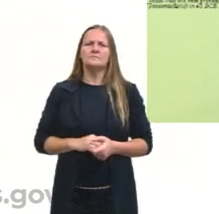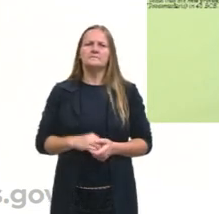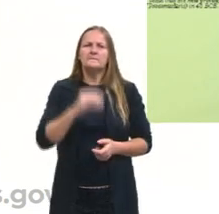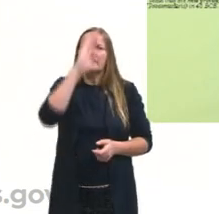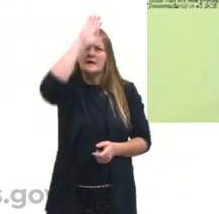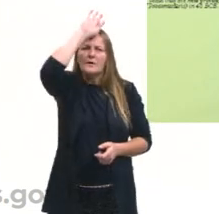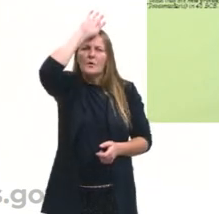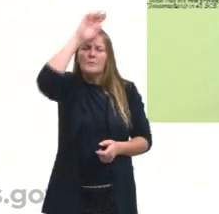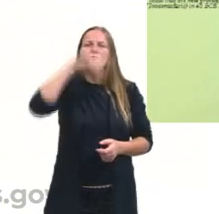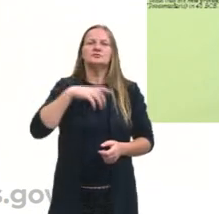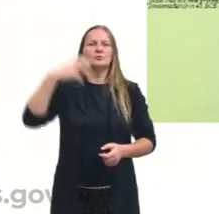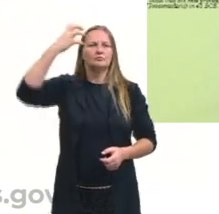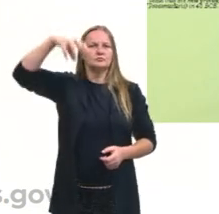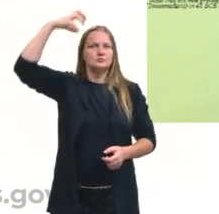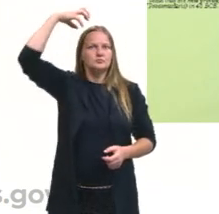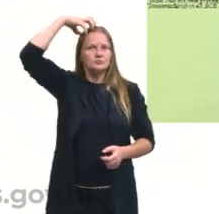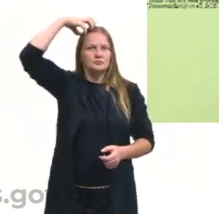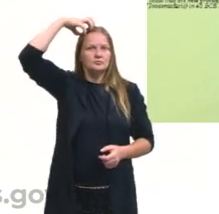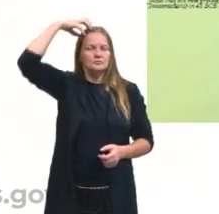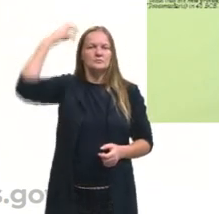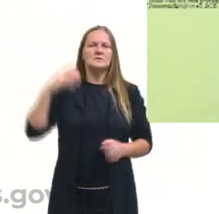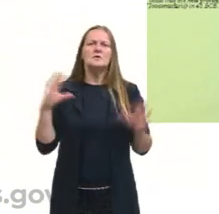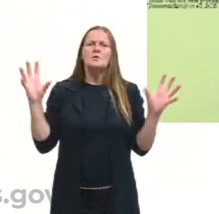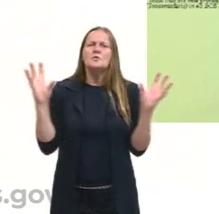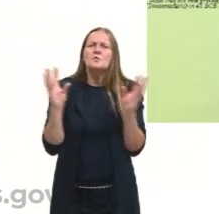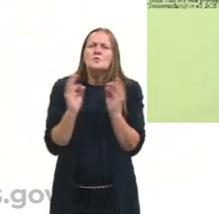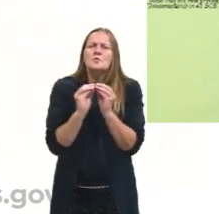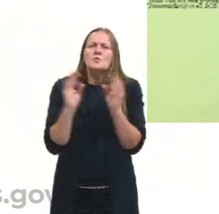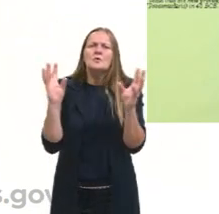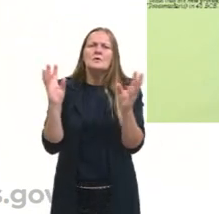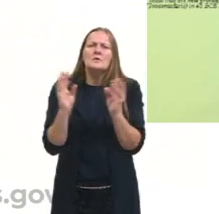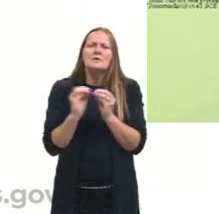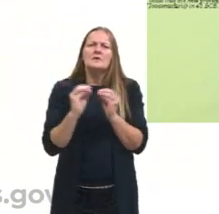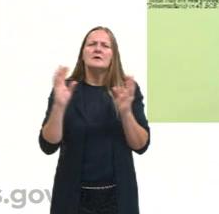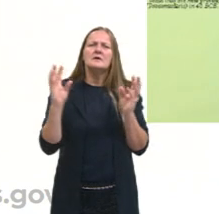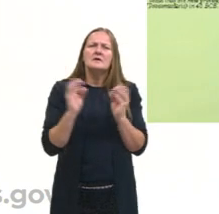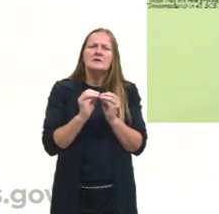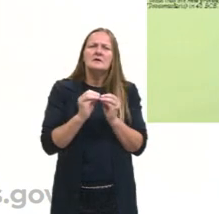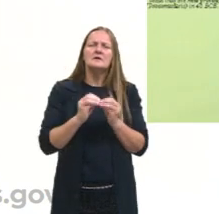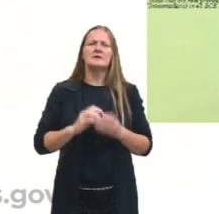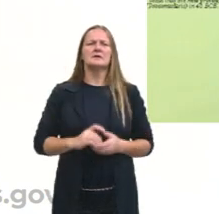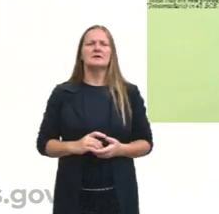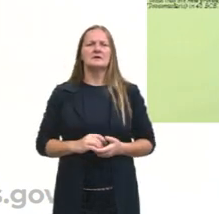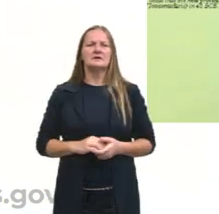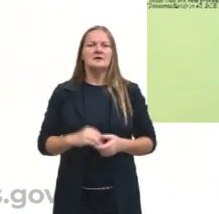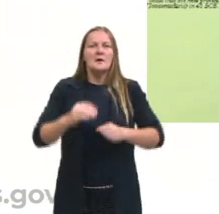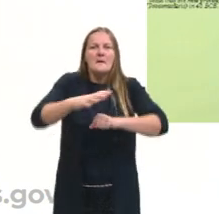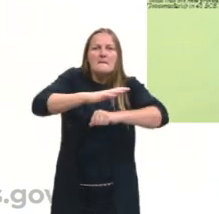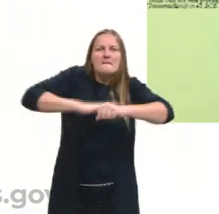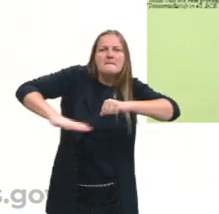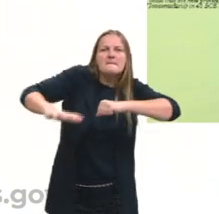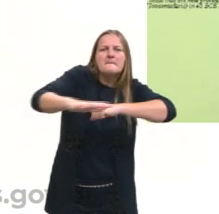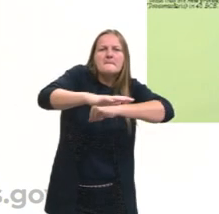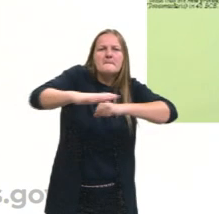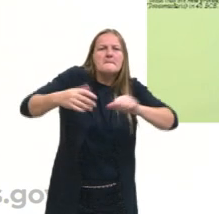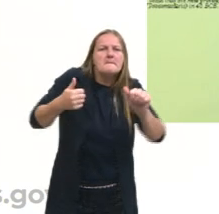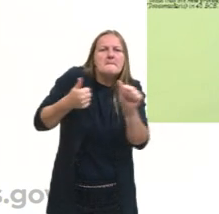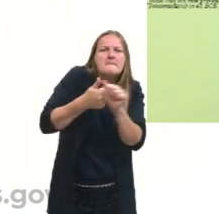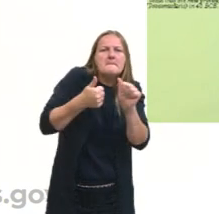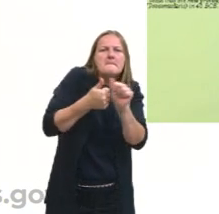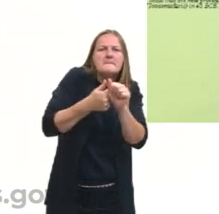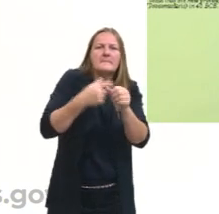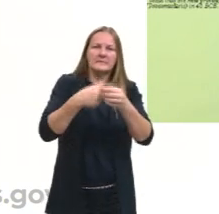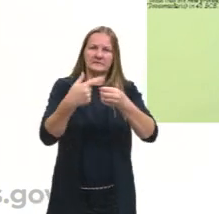era governada por um rei e ela se resume a naquele momento a usar arredores da cidade de Roma